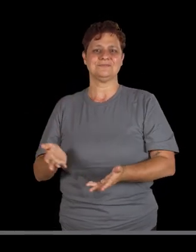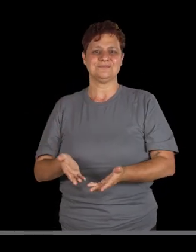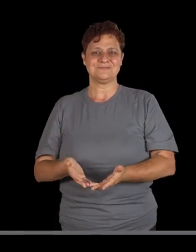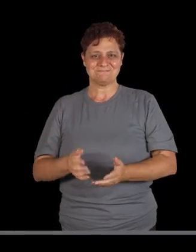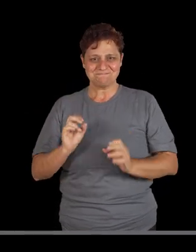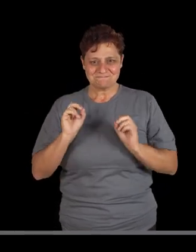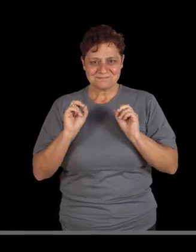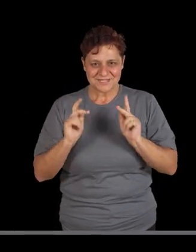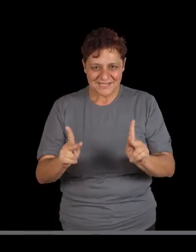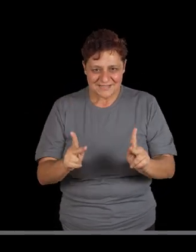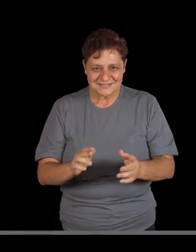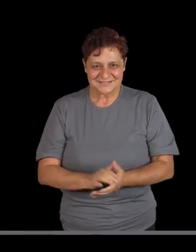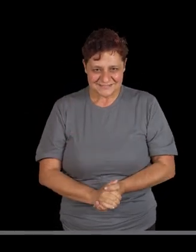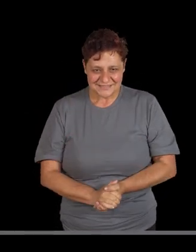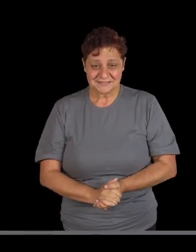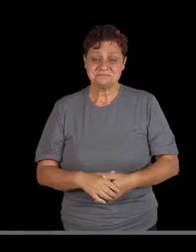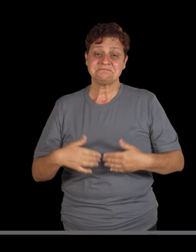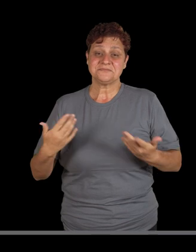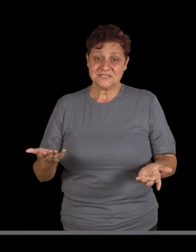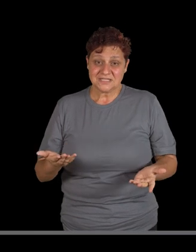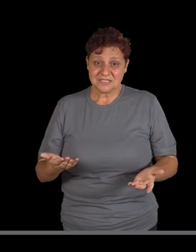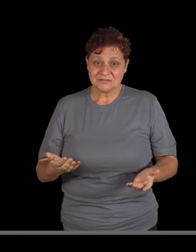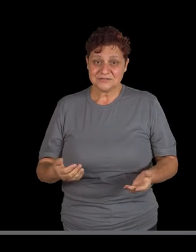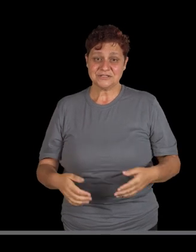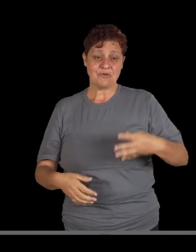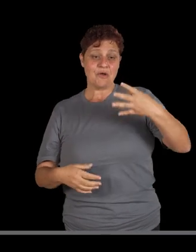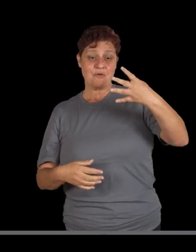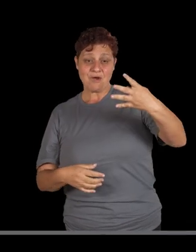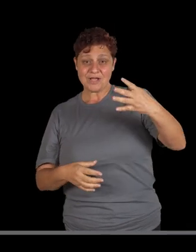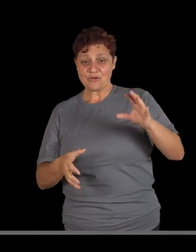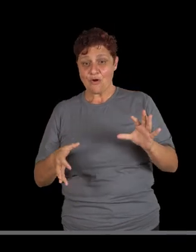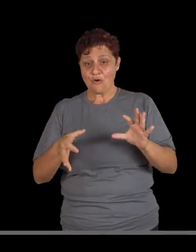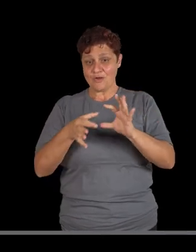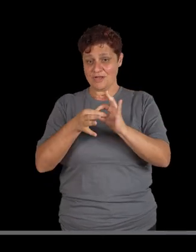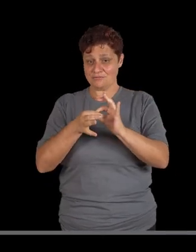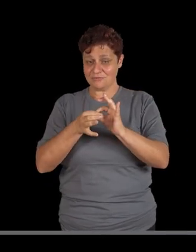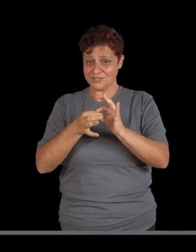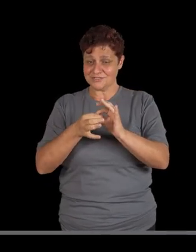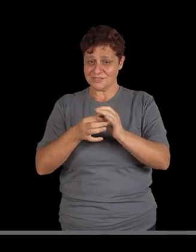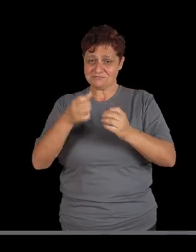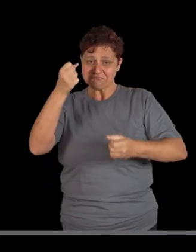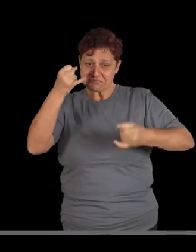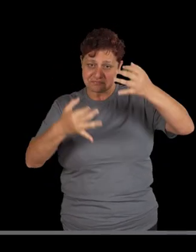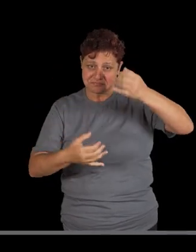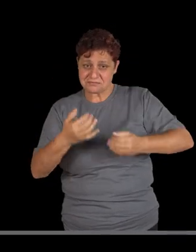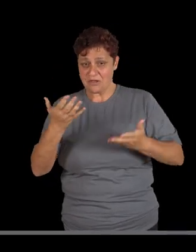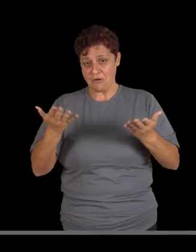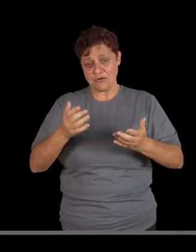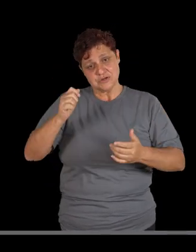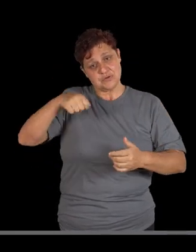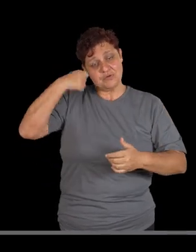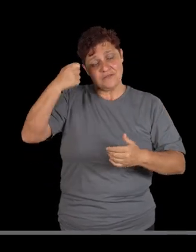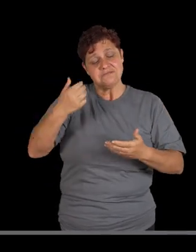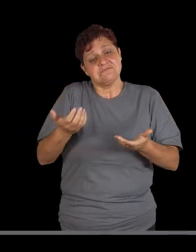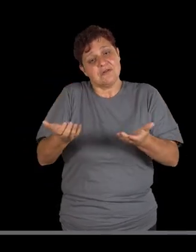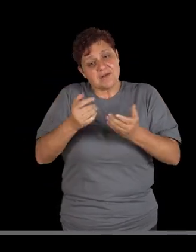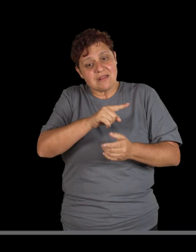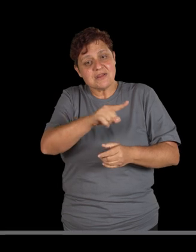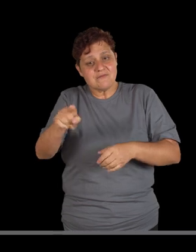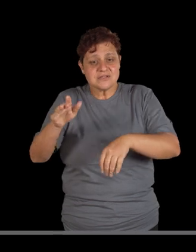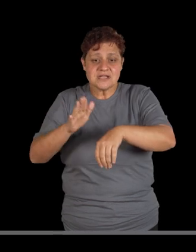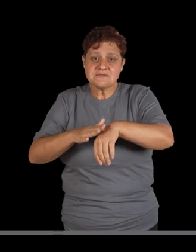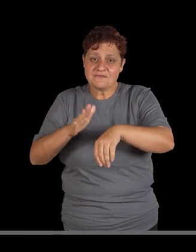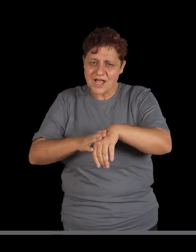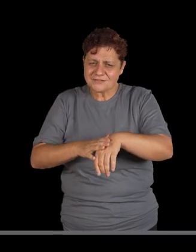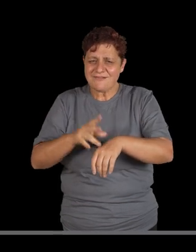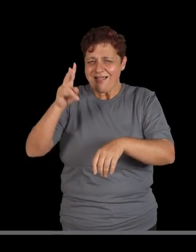Ok? Então, gente, esses foram os quatro conectores que eu escolhi para o primeiro vídeo. Então, eu quero que vocês façam